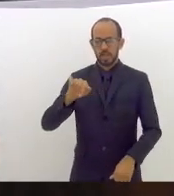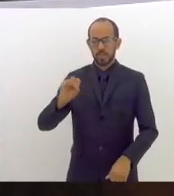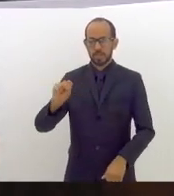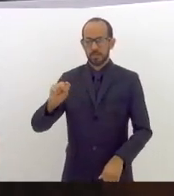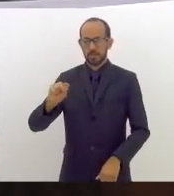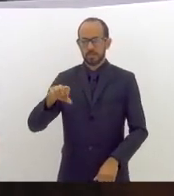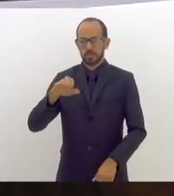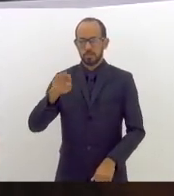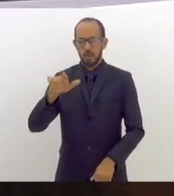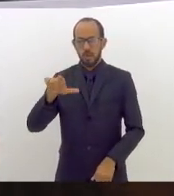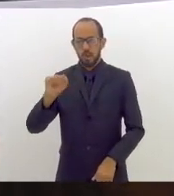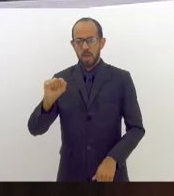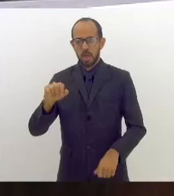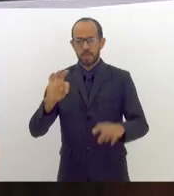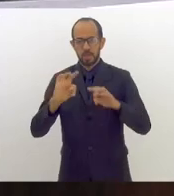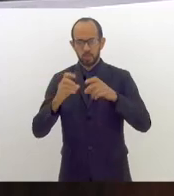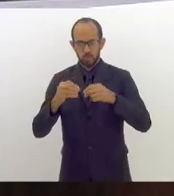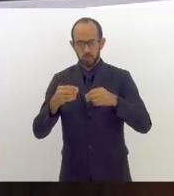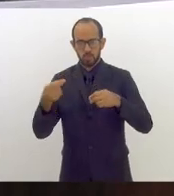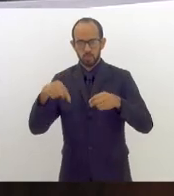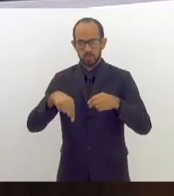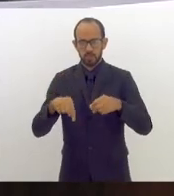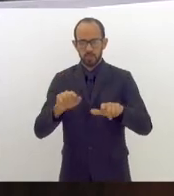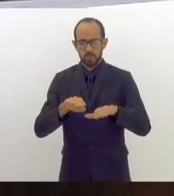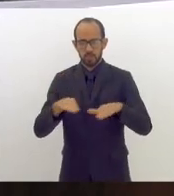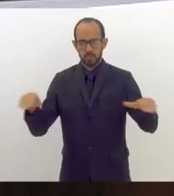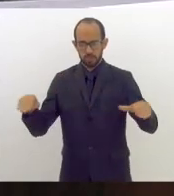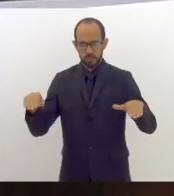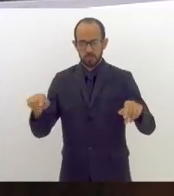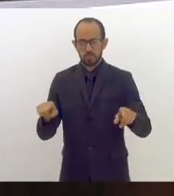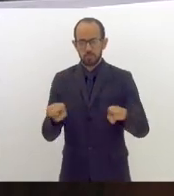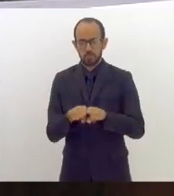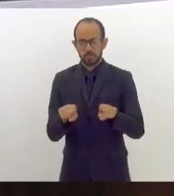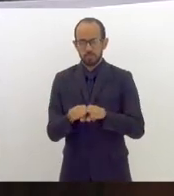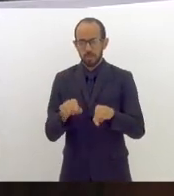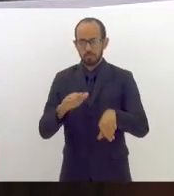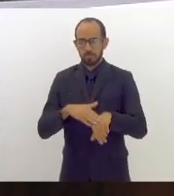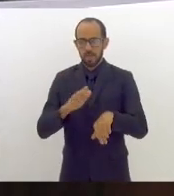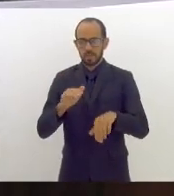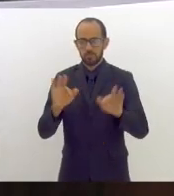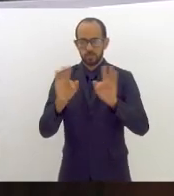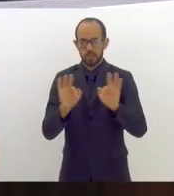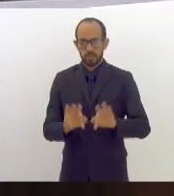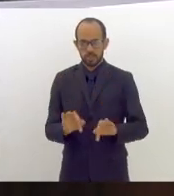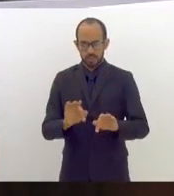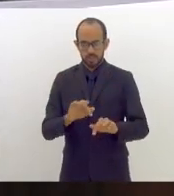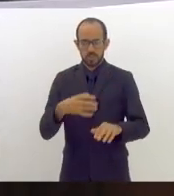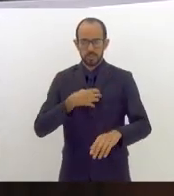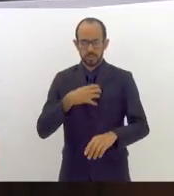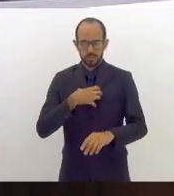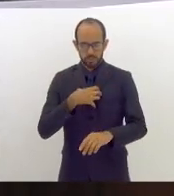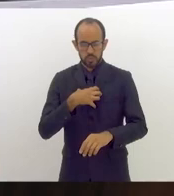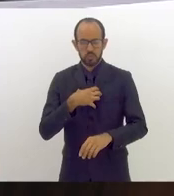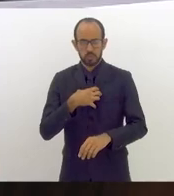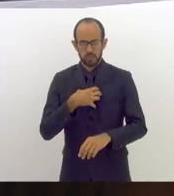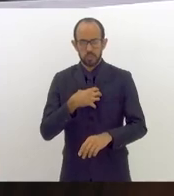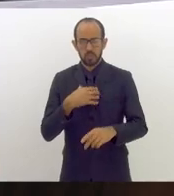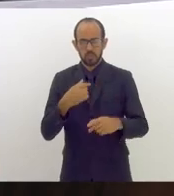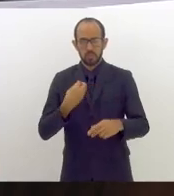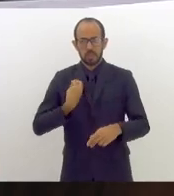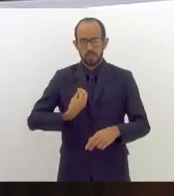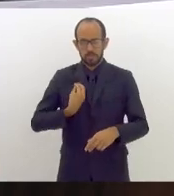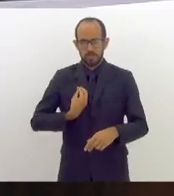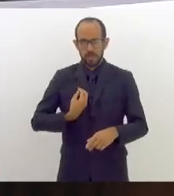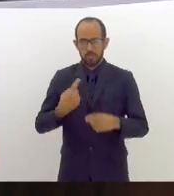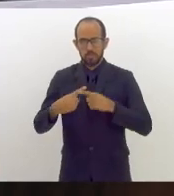todos que compõem aqui a mesa mas mais feliz e mais honrado de participar disso porque lá